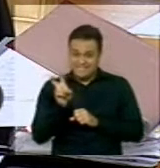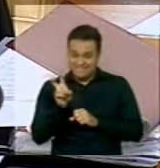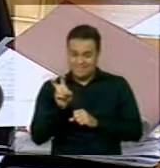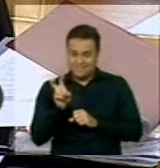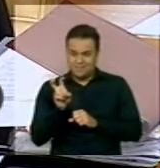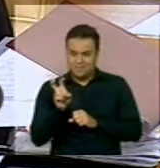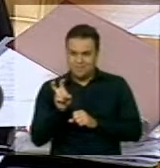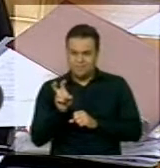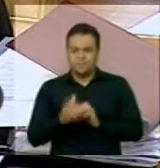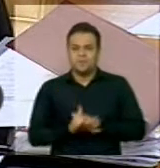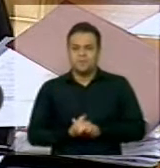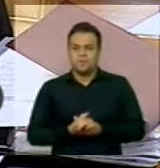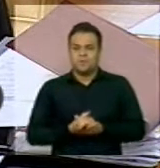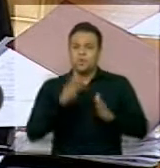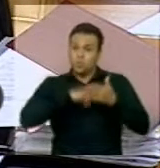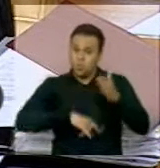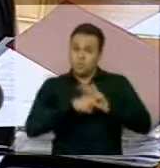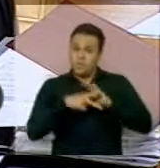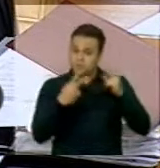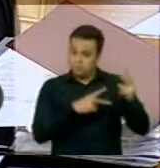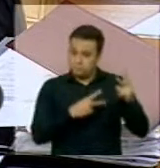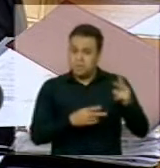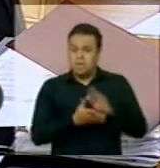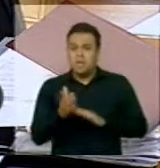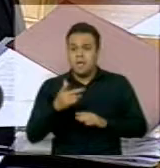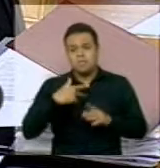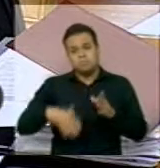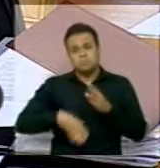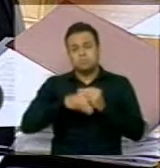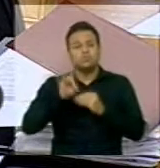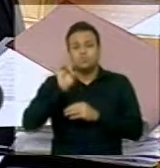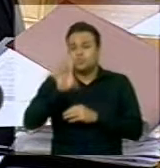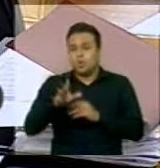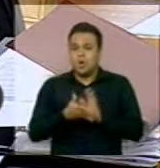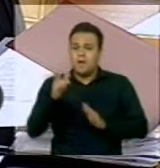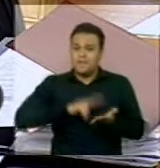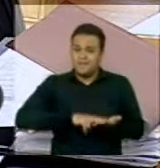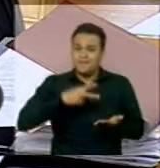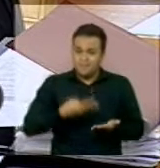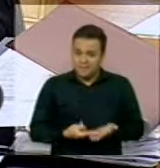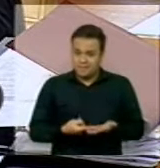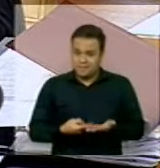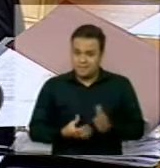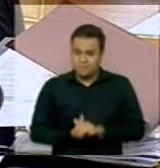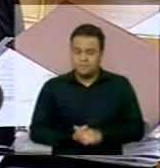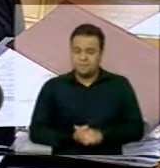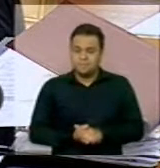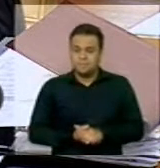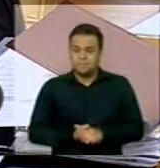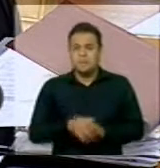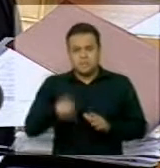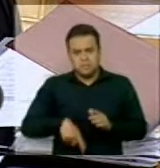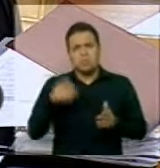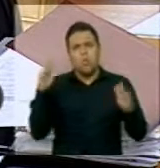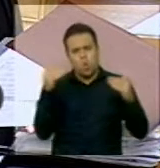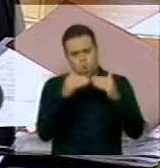Vossa Excelência, eu somaria somente isso à interpretação conforme, que exige,